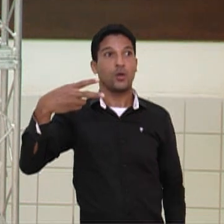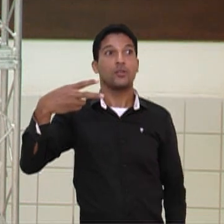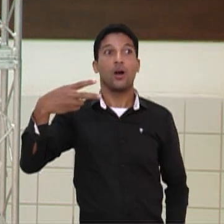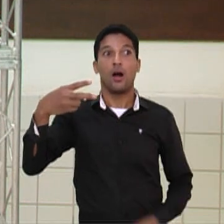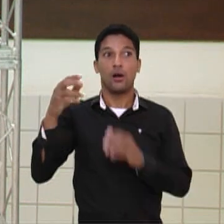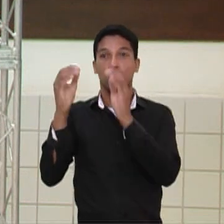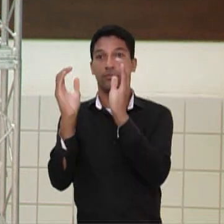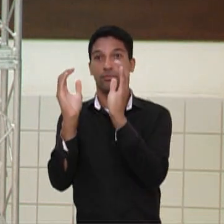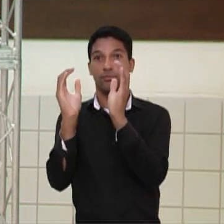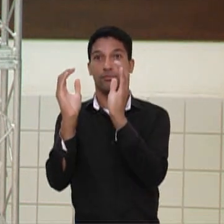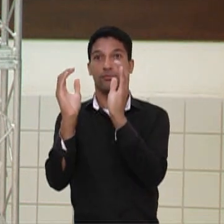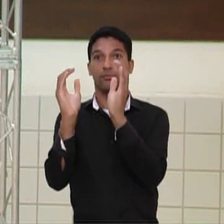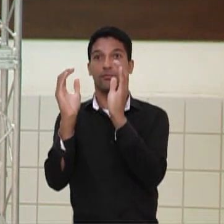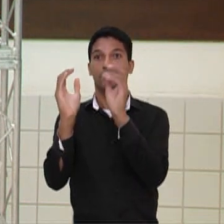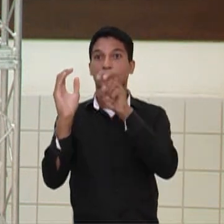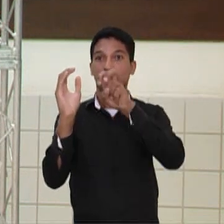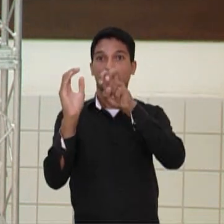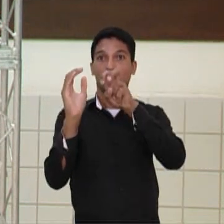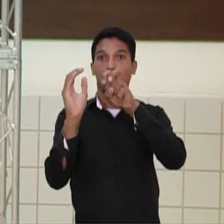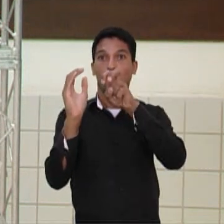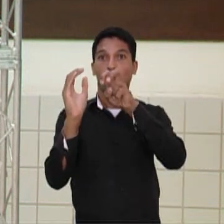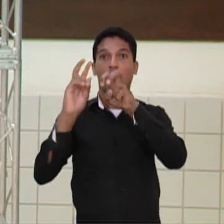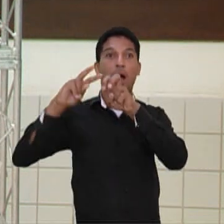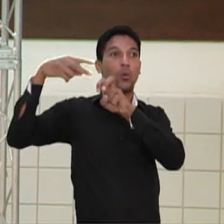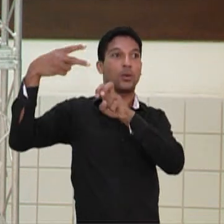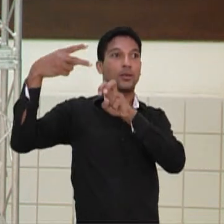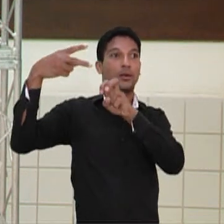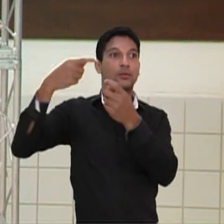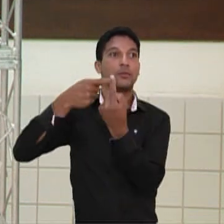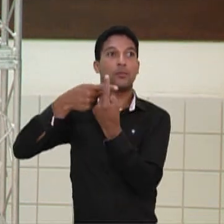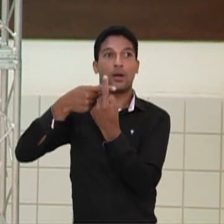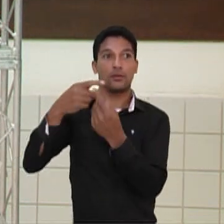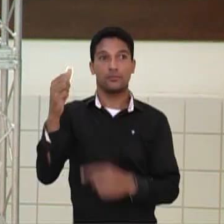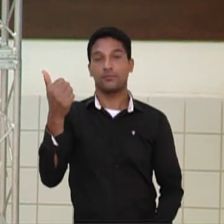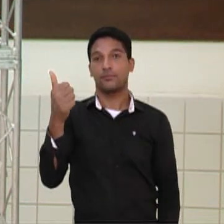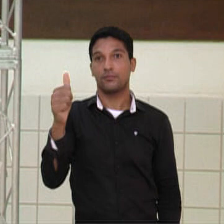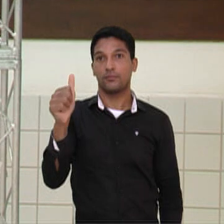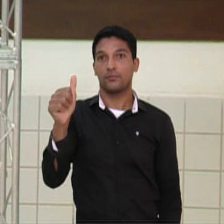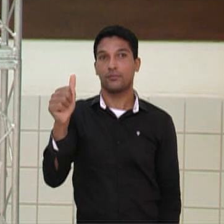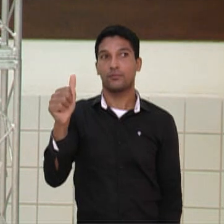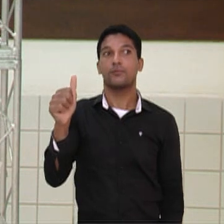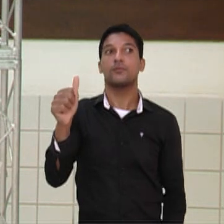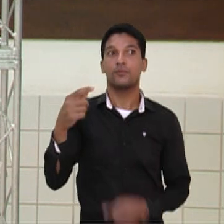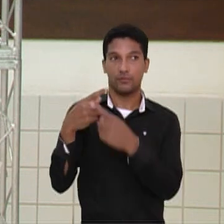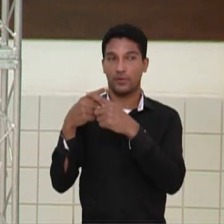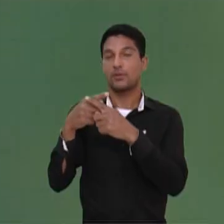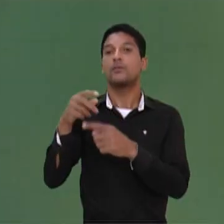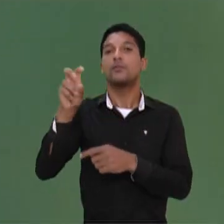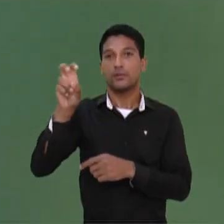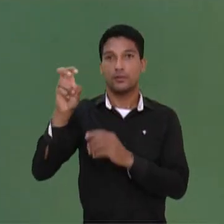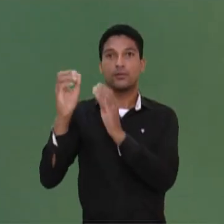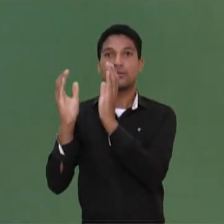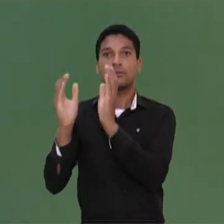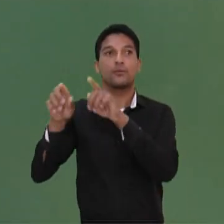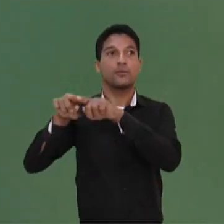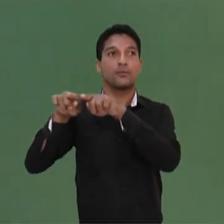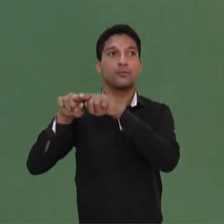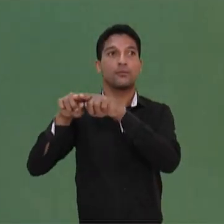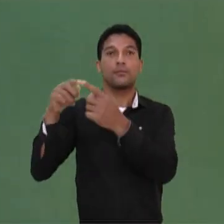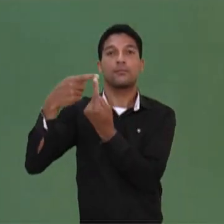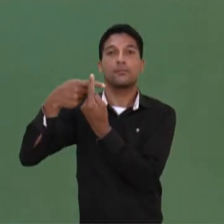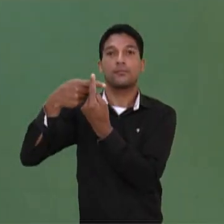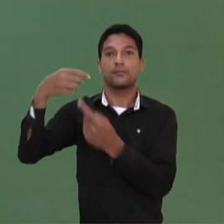elevado ao quadrado, mais 11 multiplicando 5 também, mais 3.